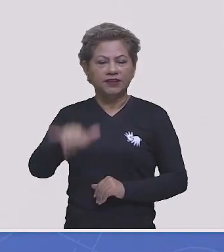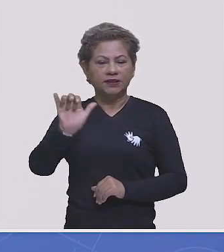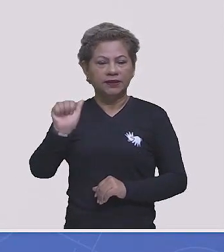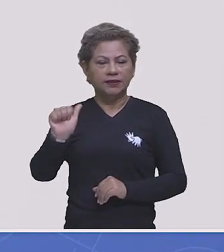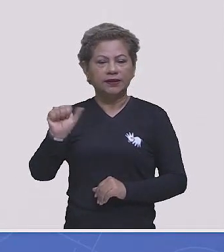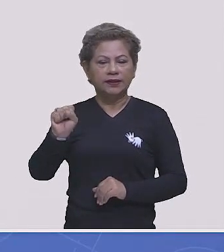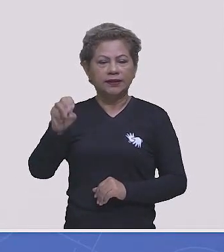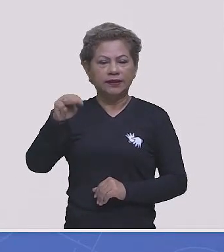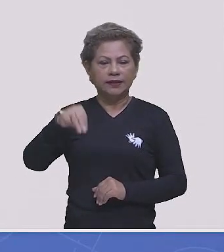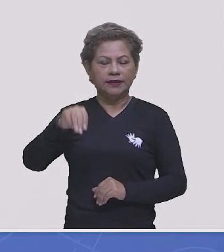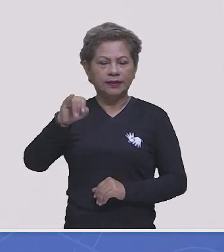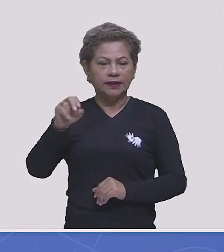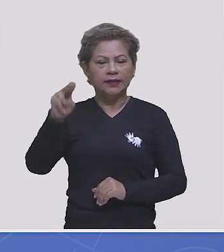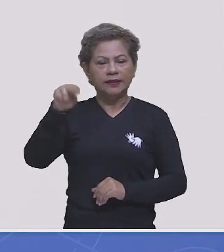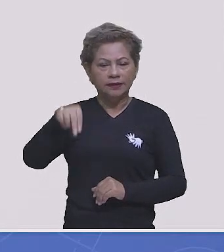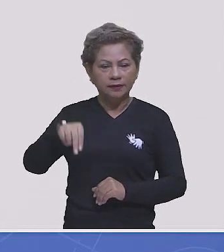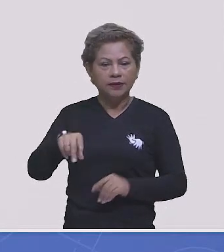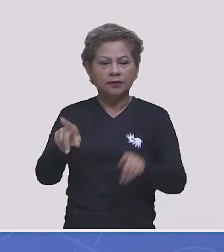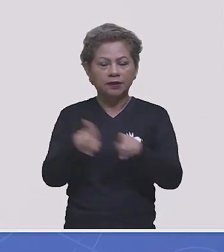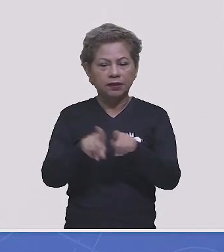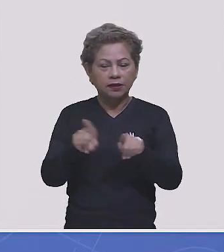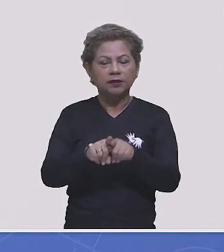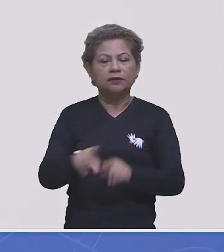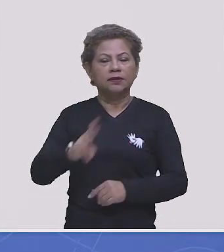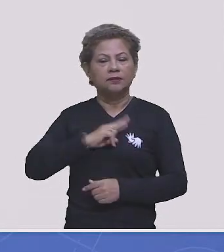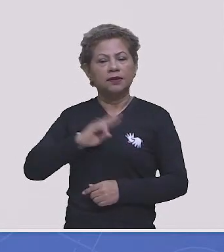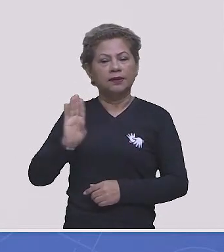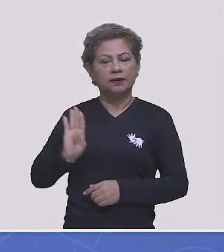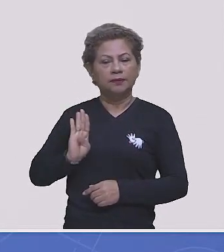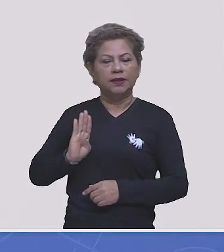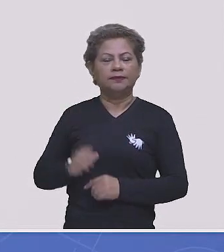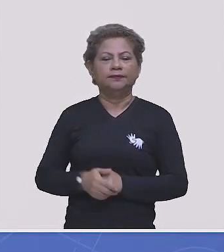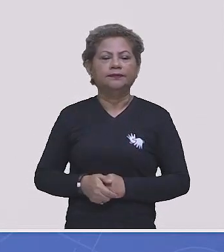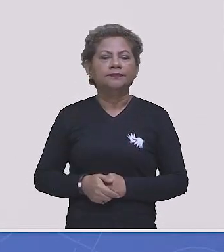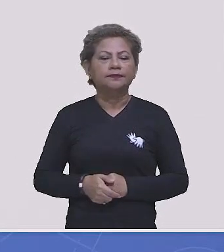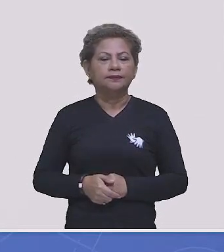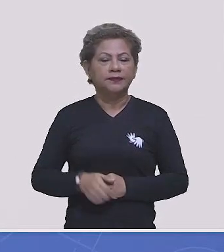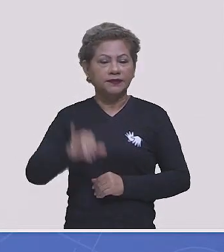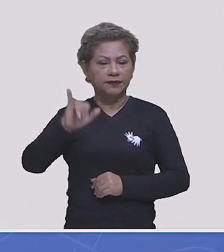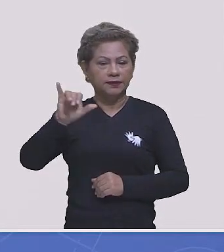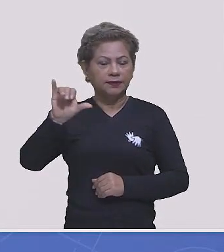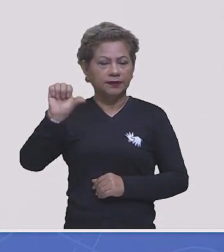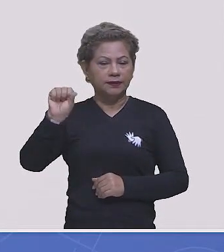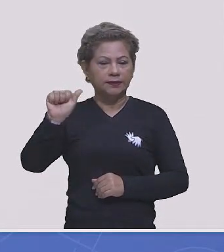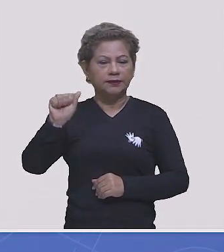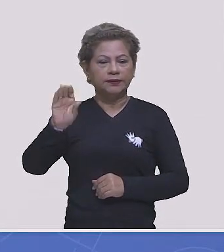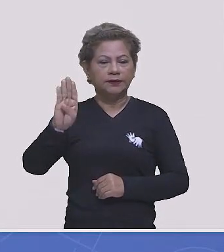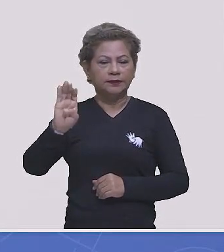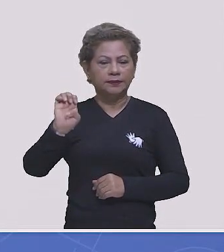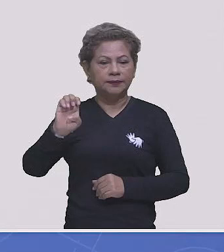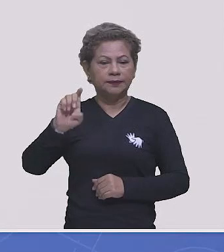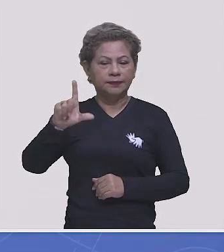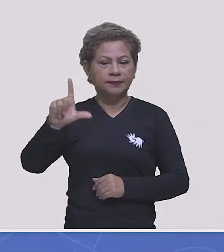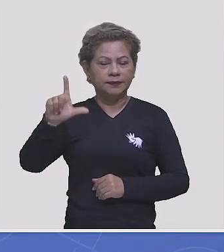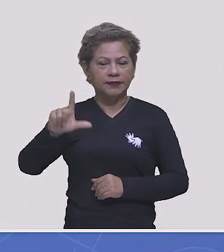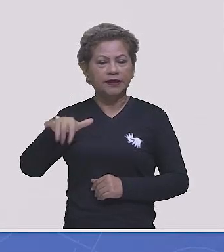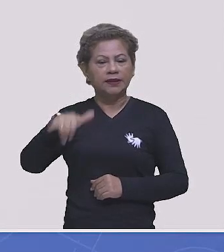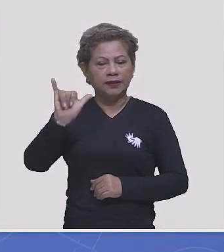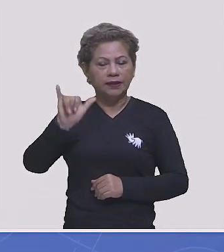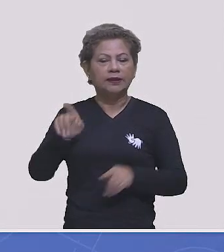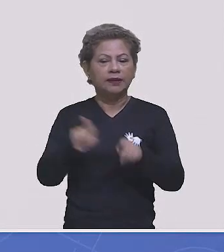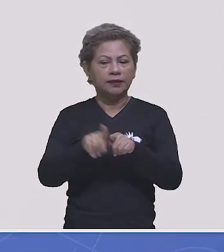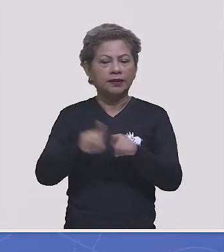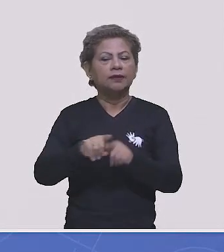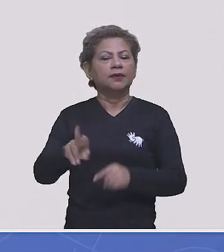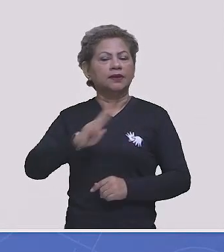colocou que é a letra B. A Isabelle colocou também que é a letra B. Olha só, aqui